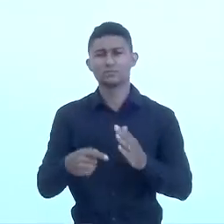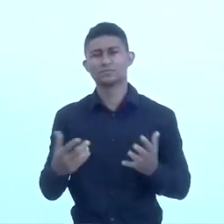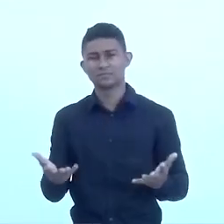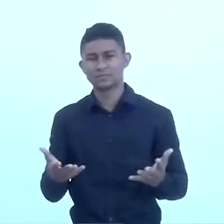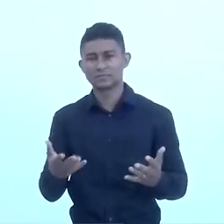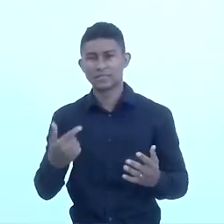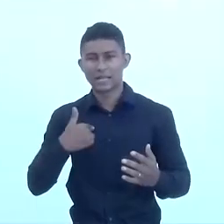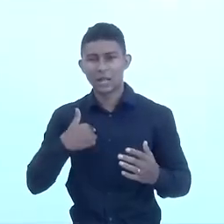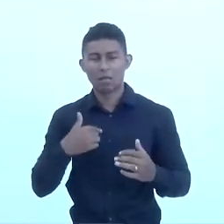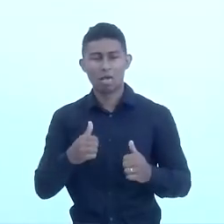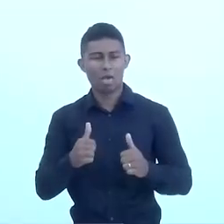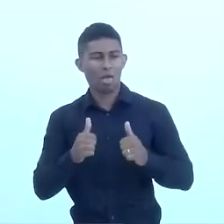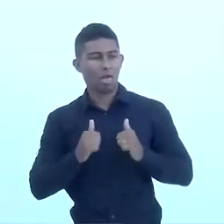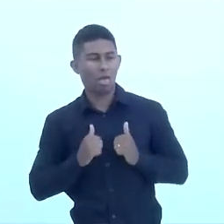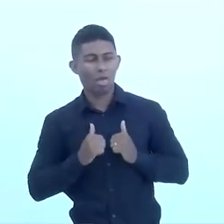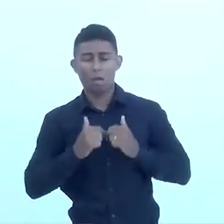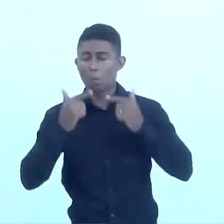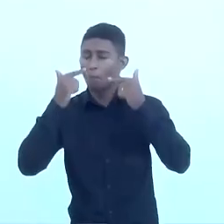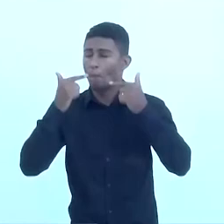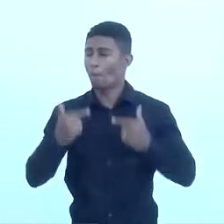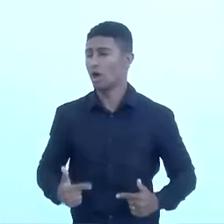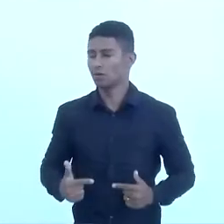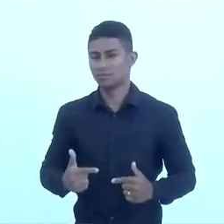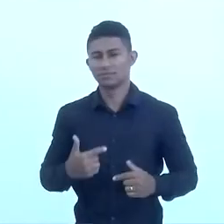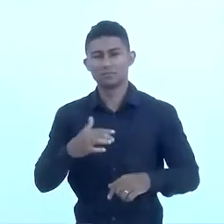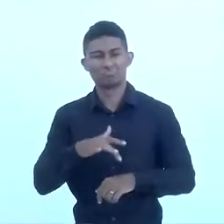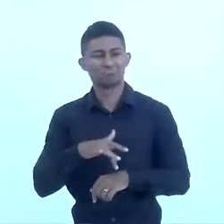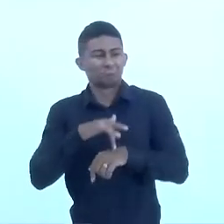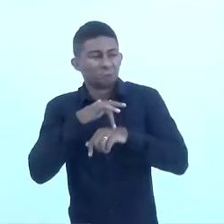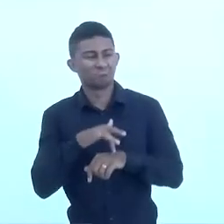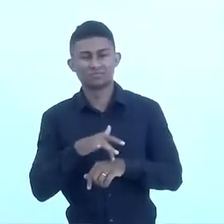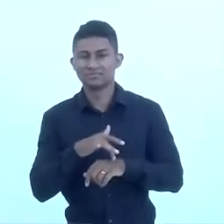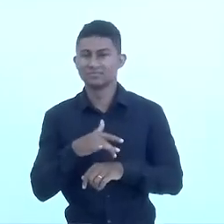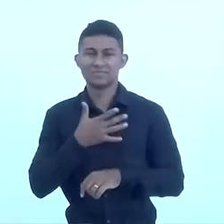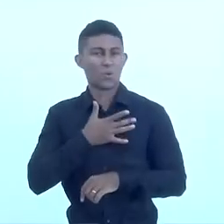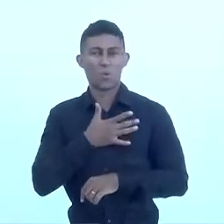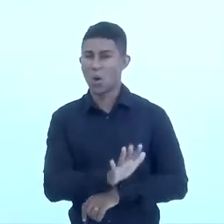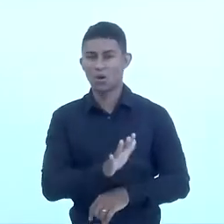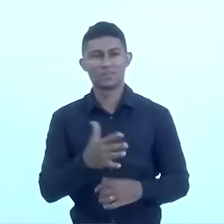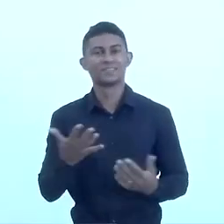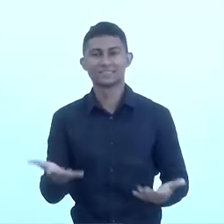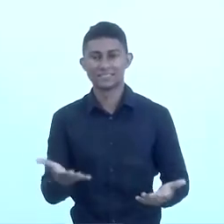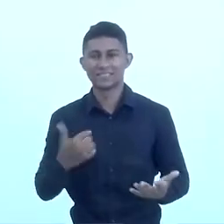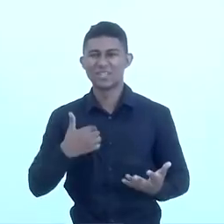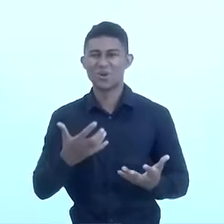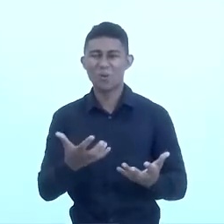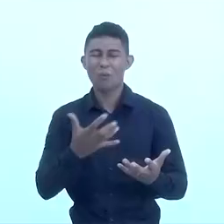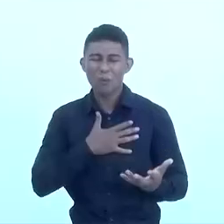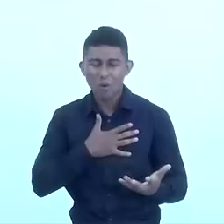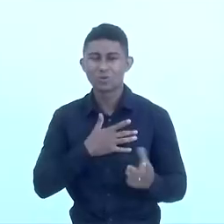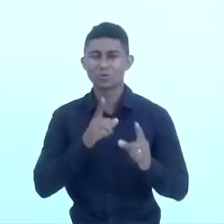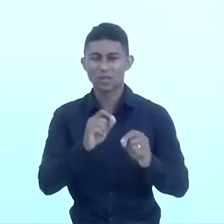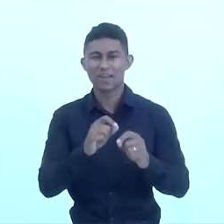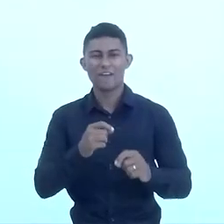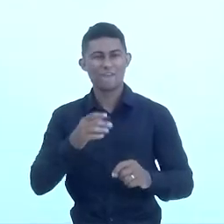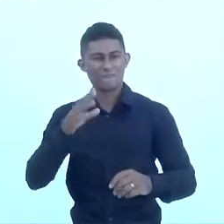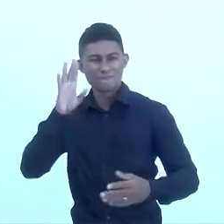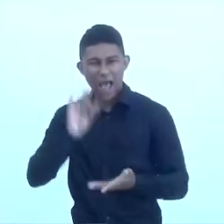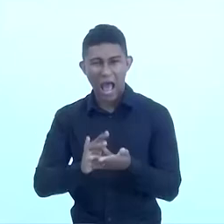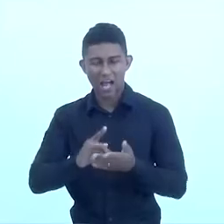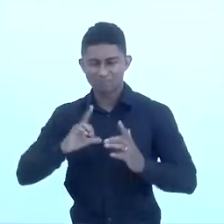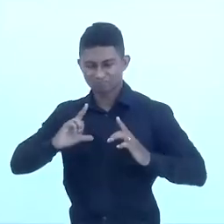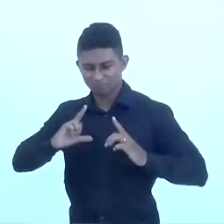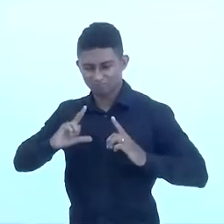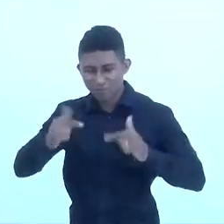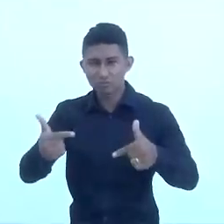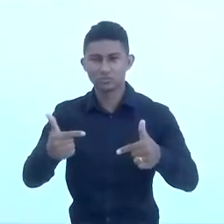se não ser neutro, não ser neutro é o meu lema. Uhum. Eu gosto de estar